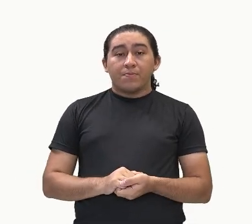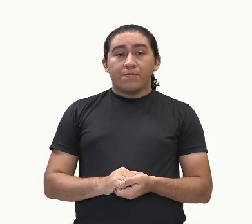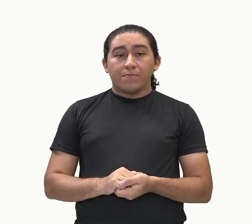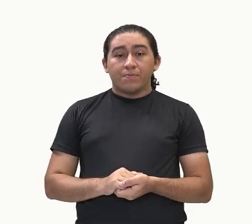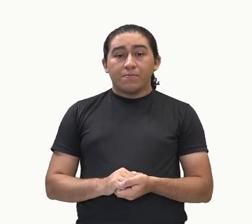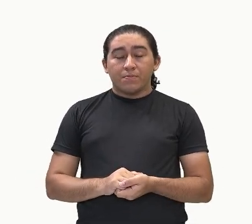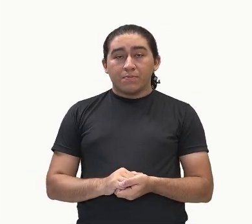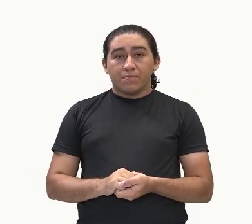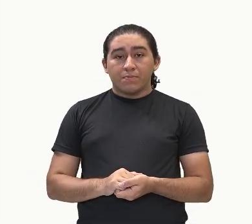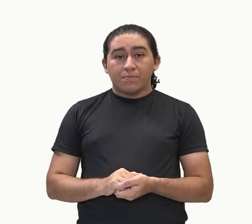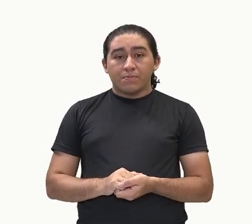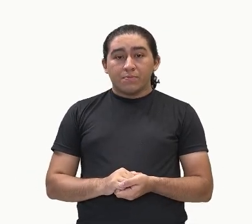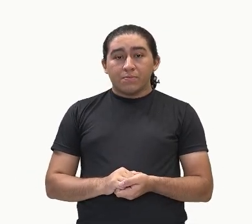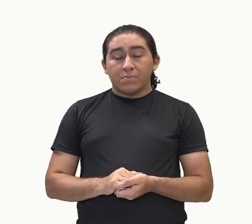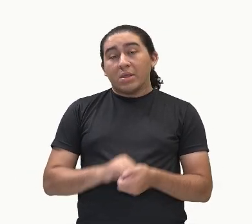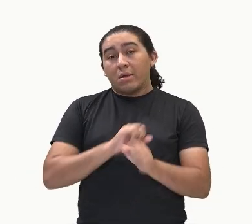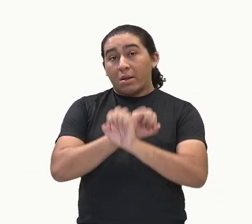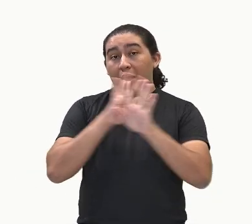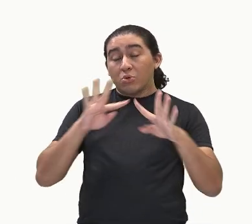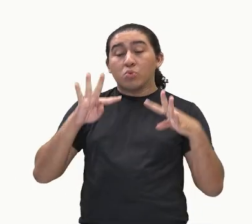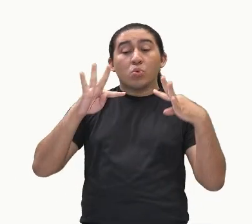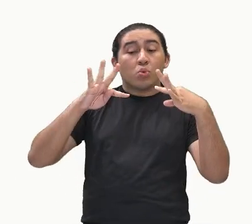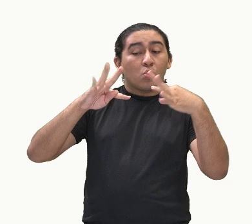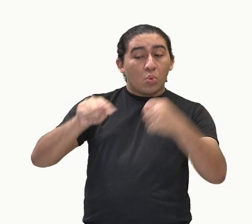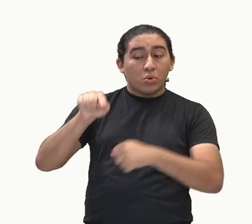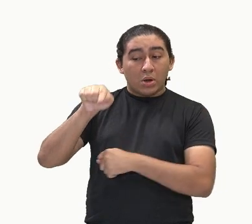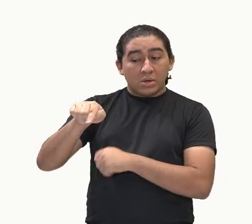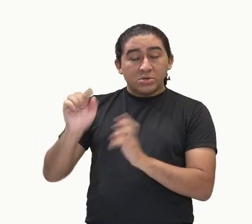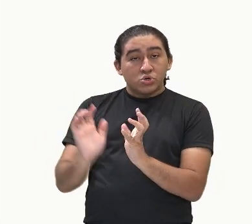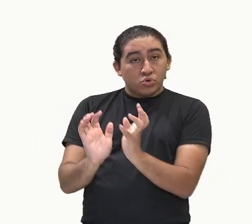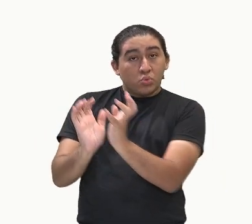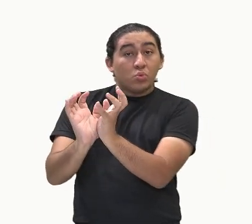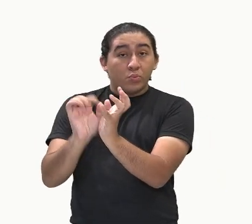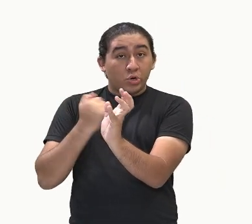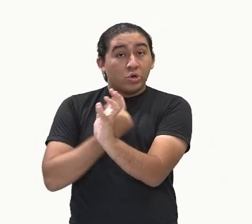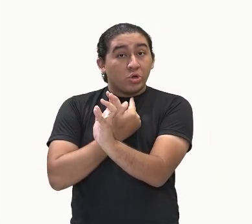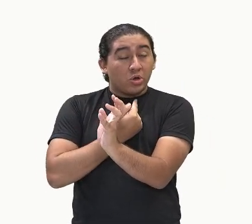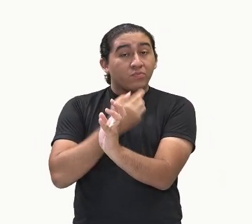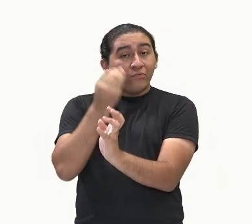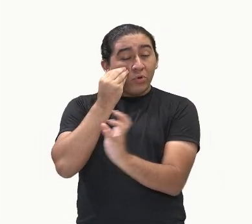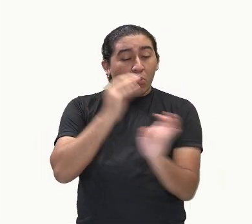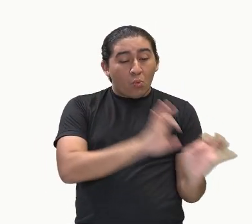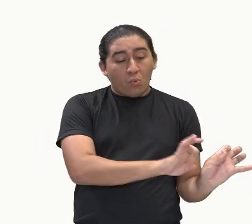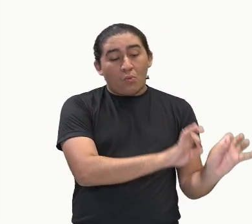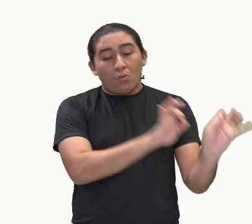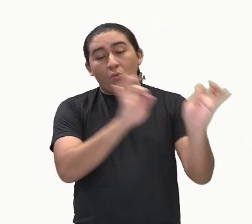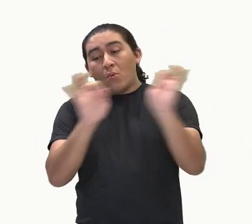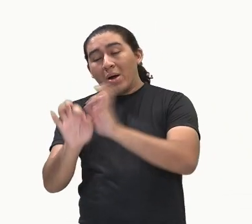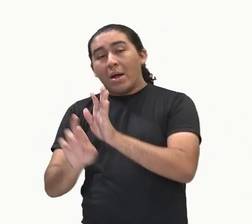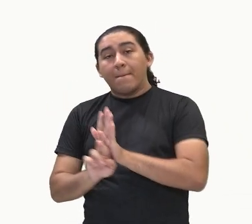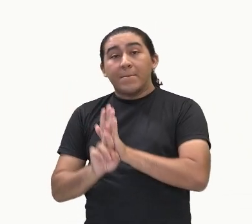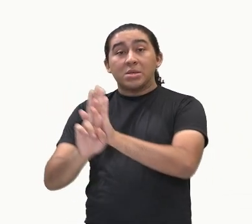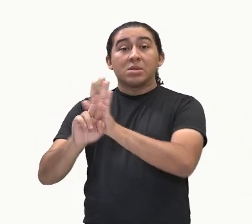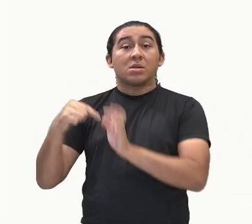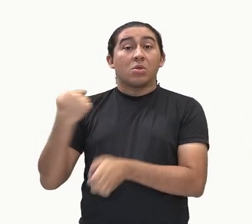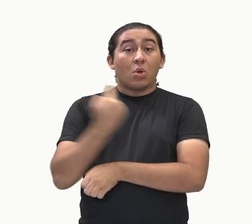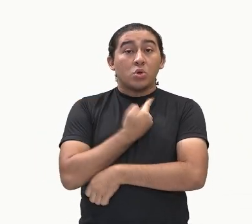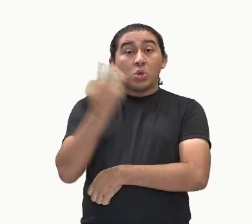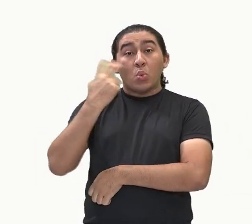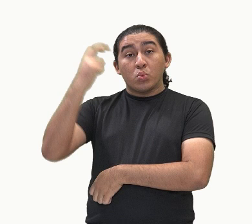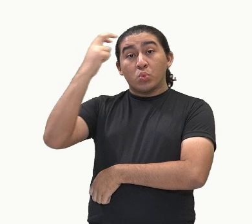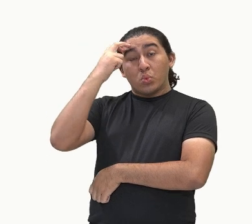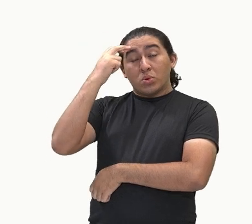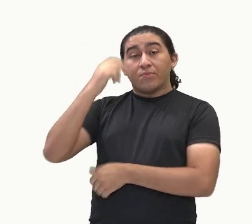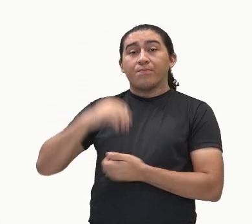claro, todos esses espetáculos, esses grupos que a gente está vendo aqui, nos representam no momento. Trouxe